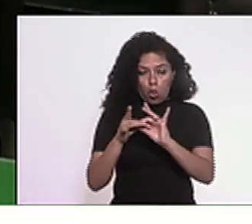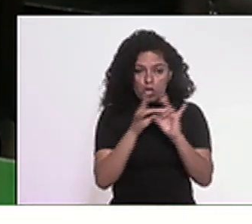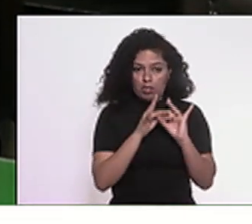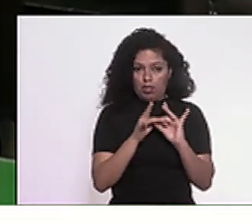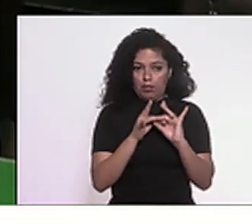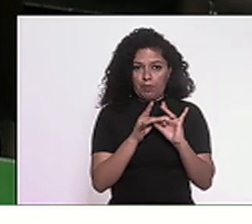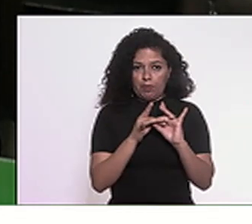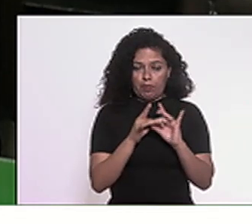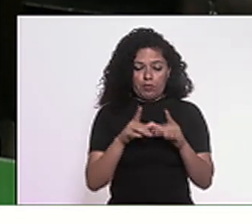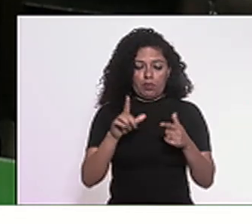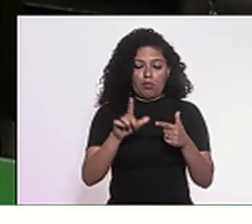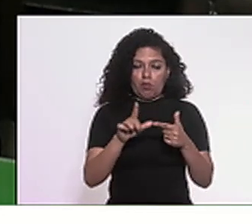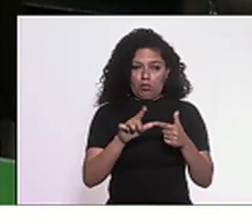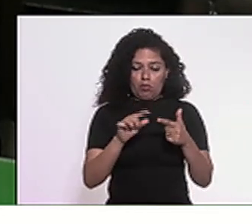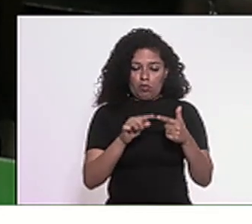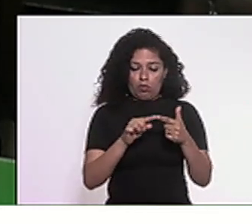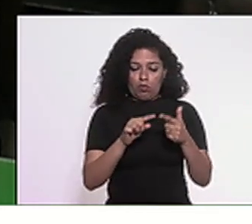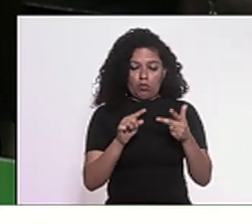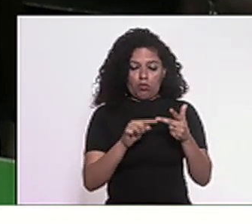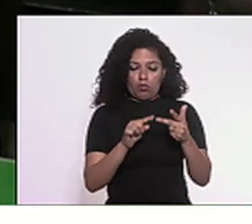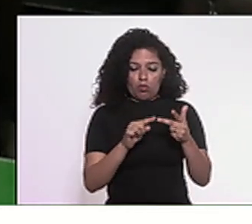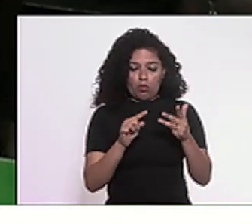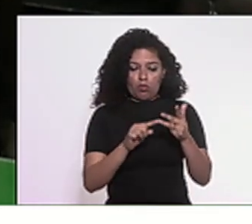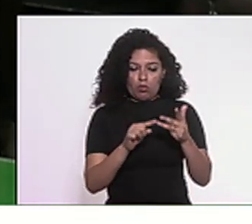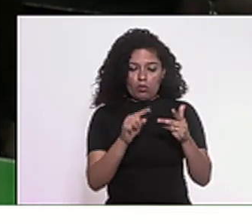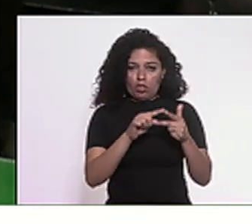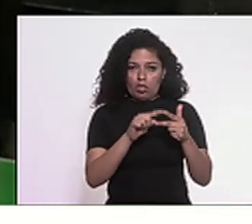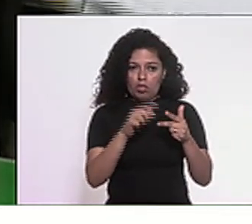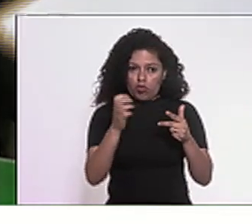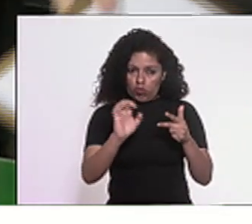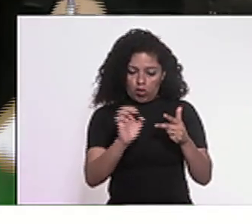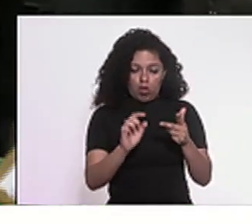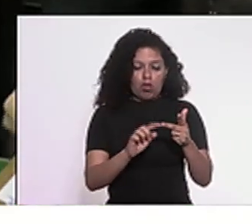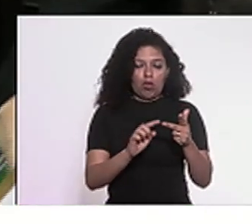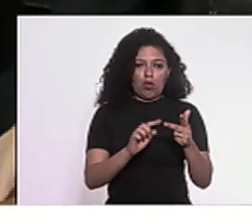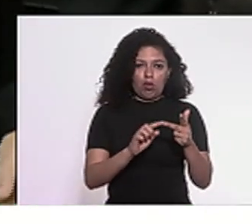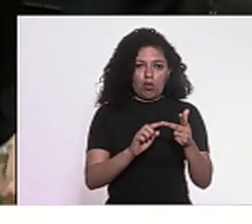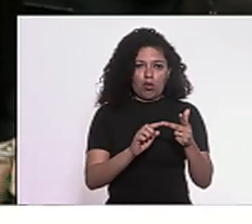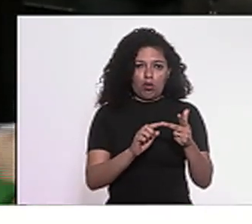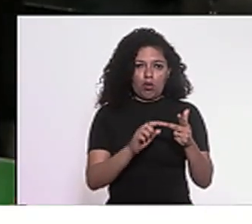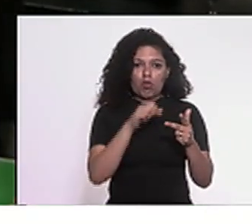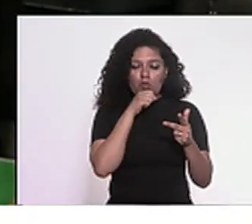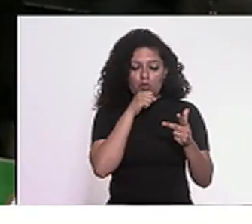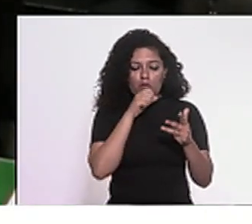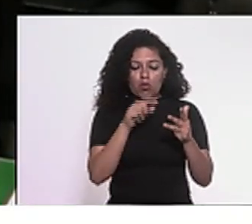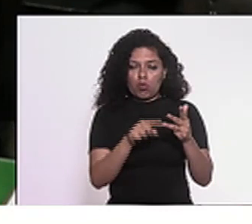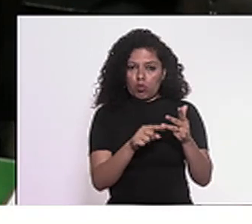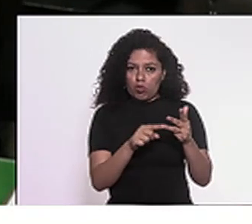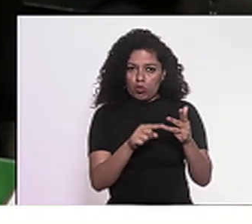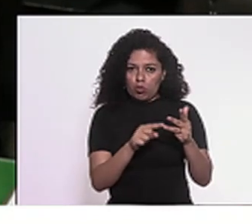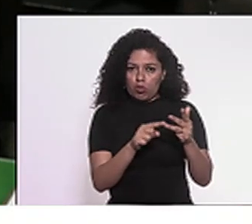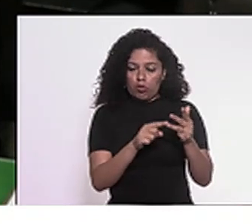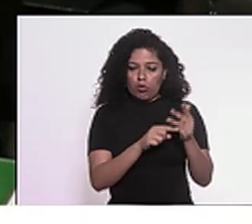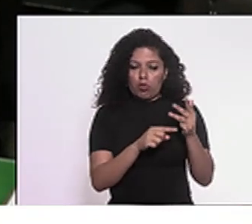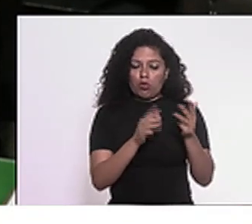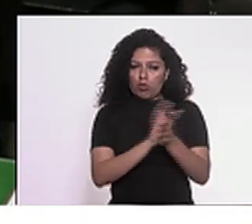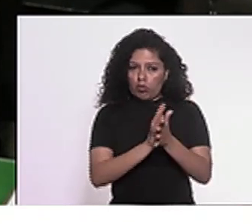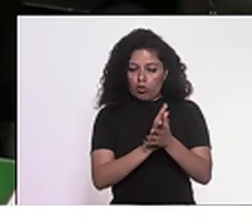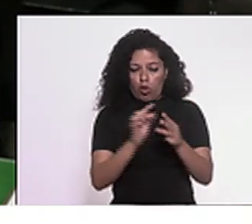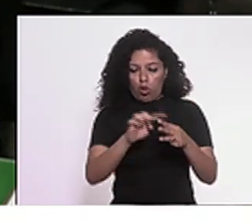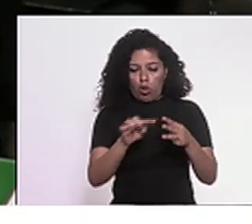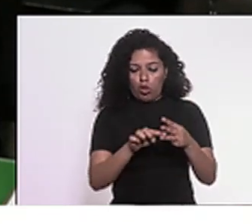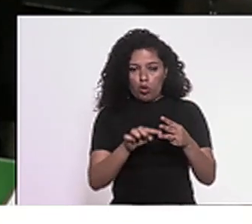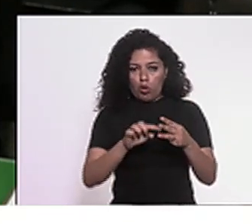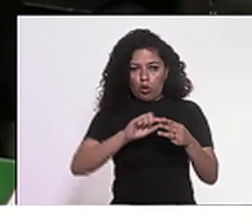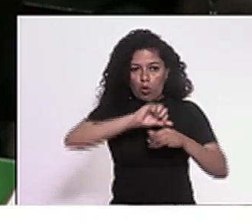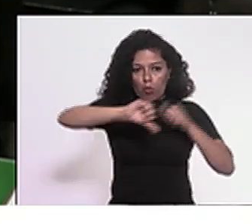atendimento LGBT, idoso e preconceito num único disque Cidadania e Direitos Humanos. Esse disque